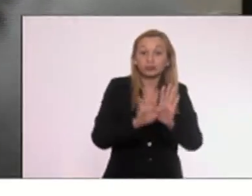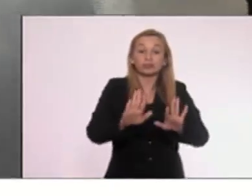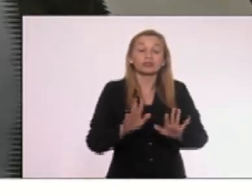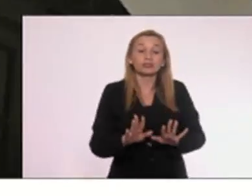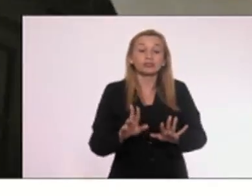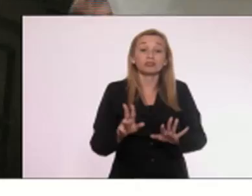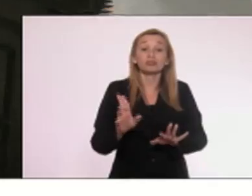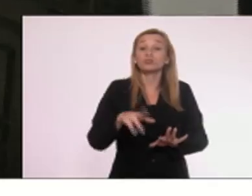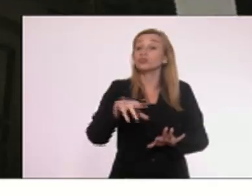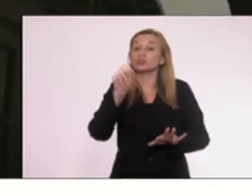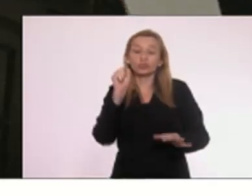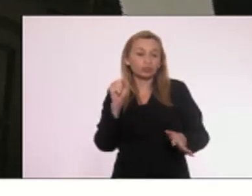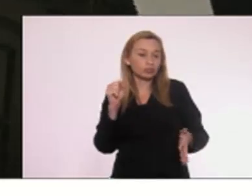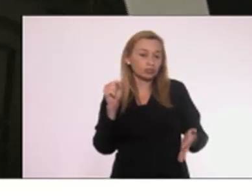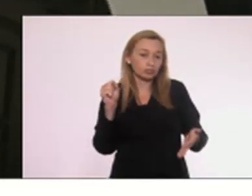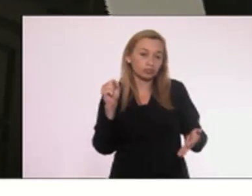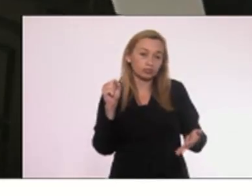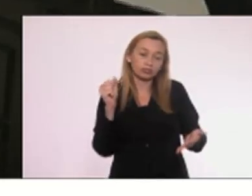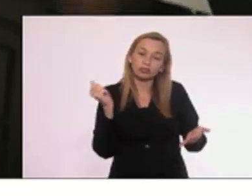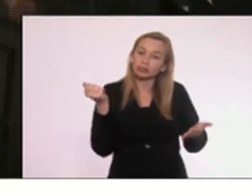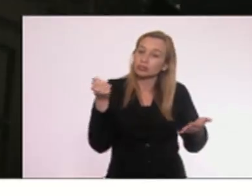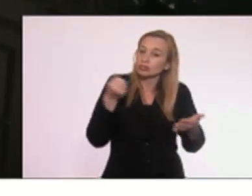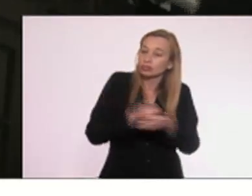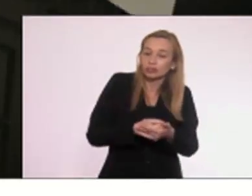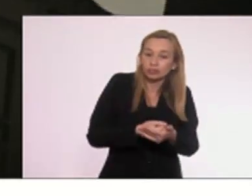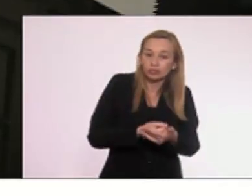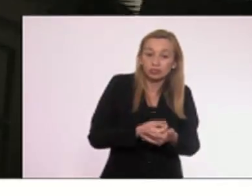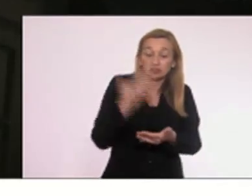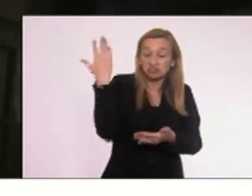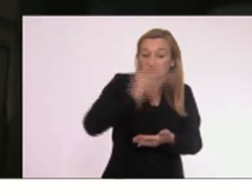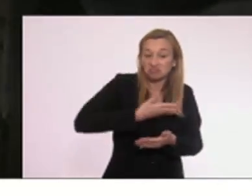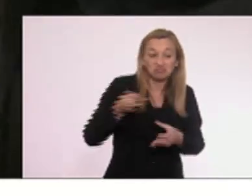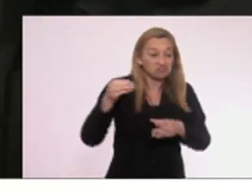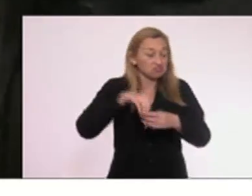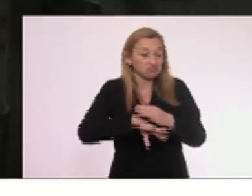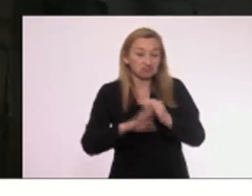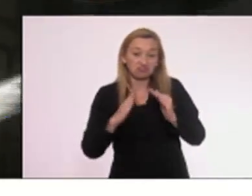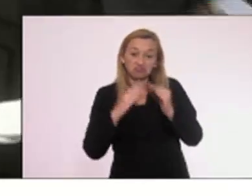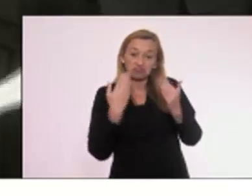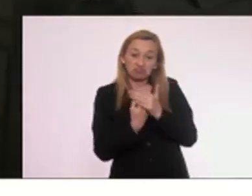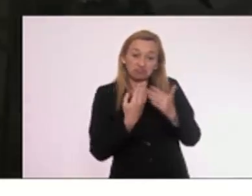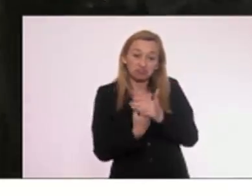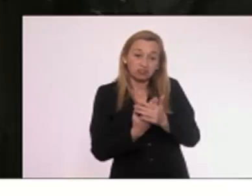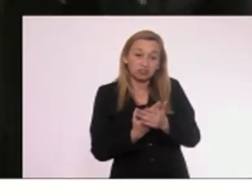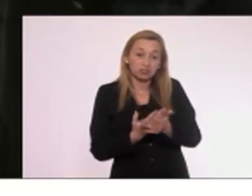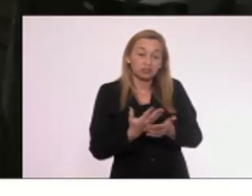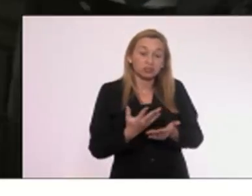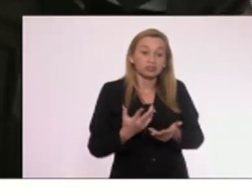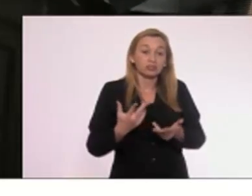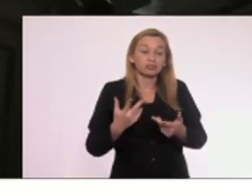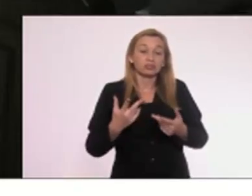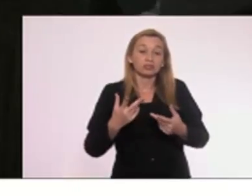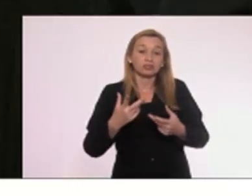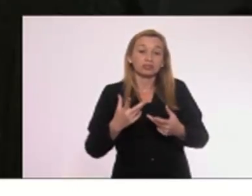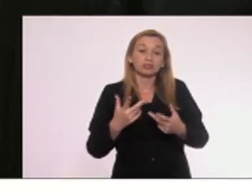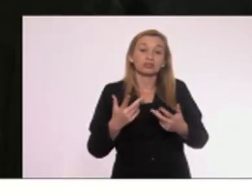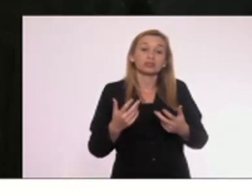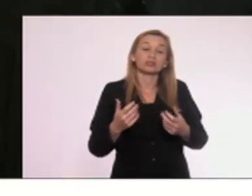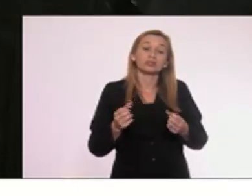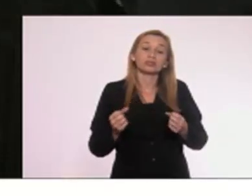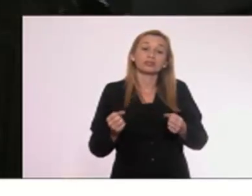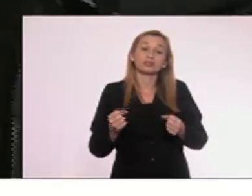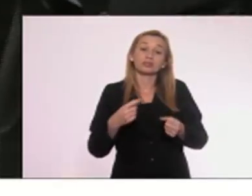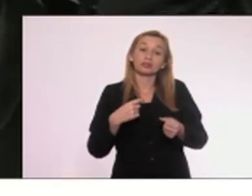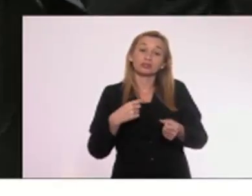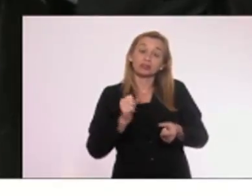programa nunca foi implantado. A gente não vê nada nas escolas. Tomara que não aconteça com esse PROERD, a mesma coisa que aconteceu com a